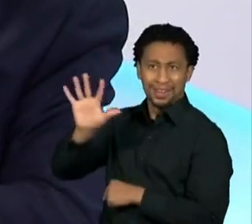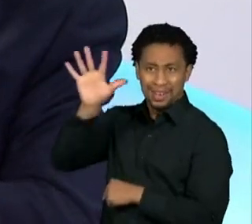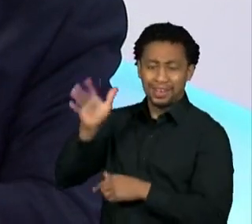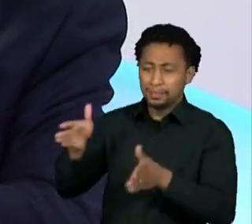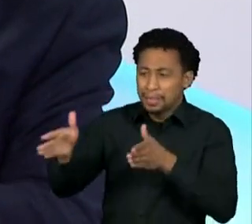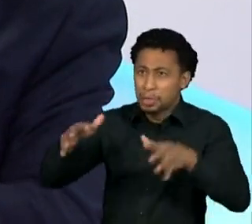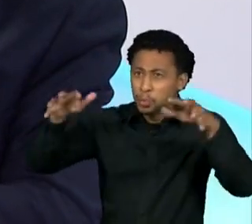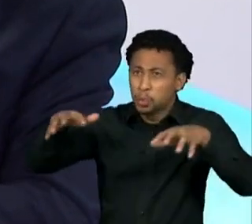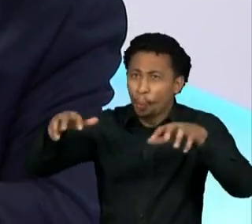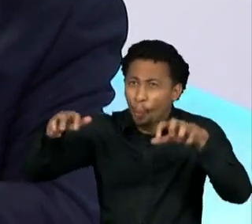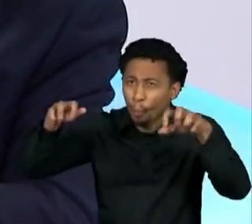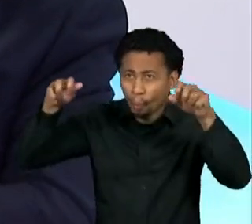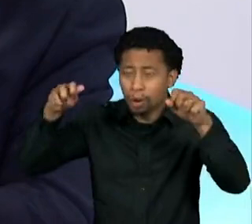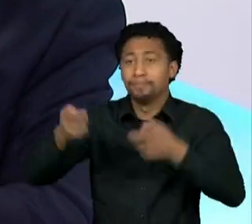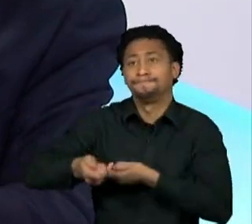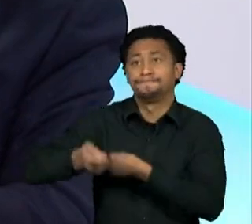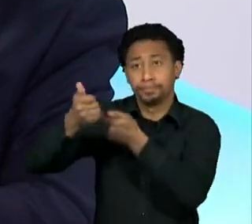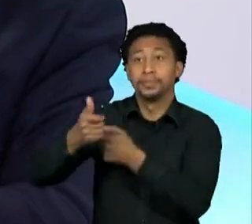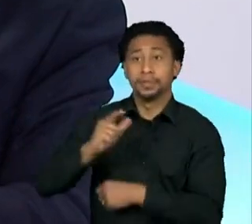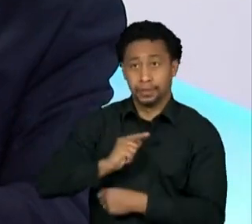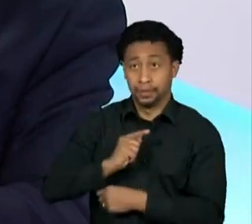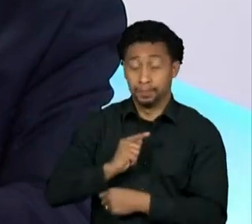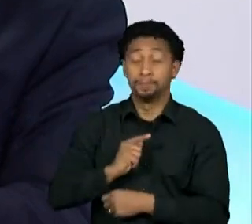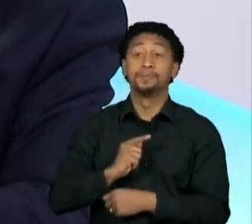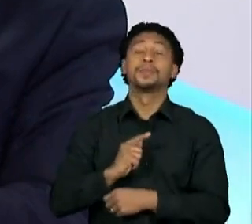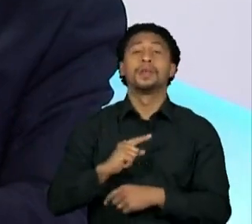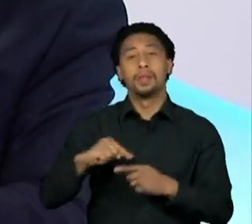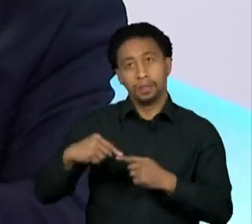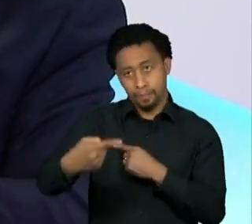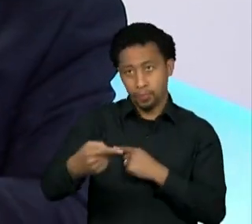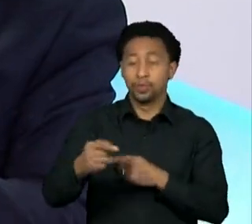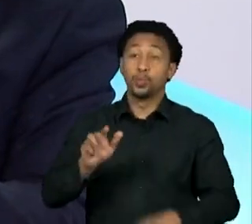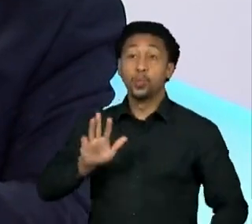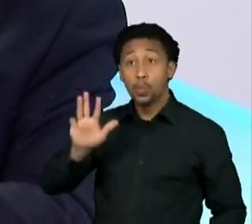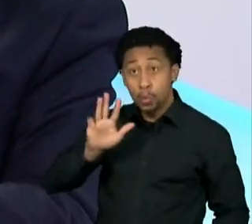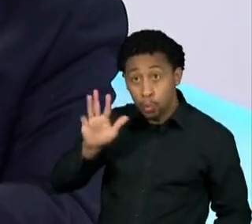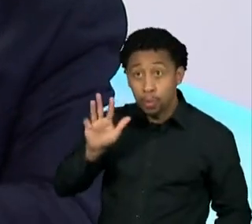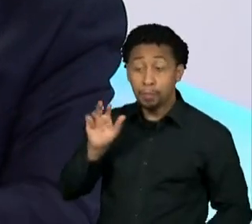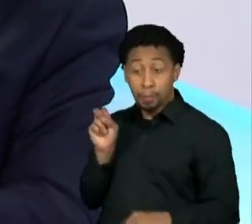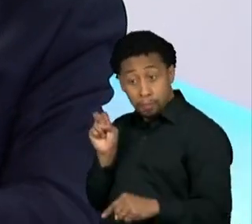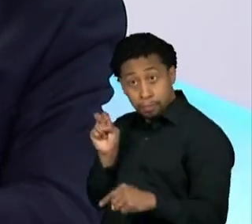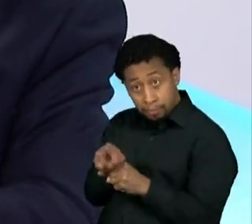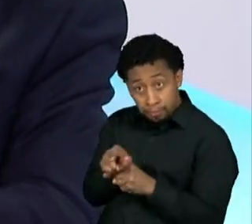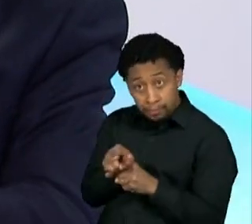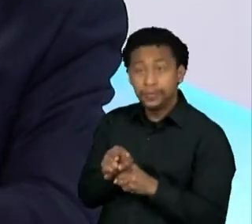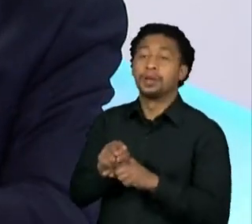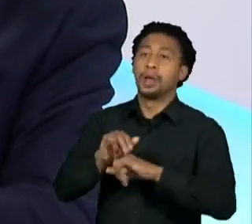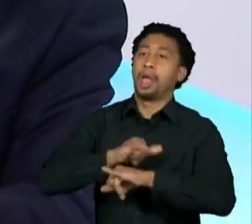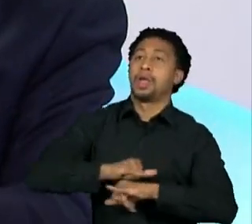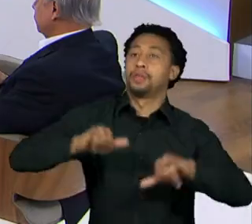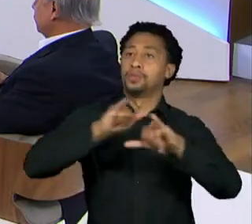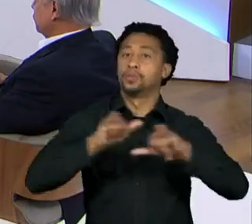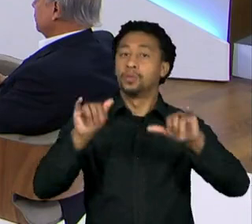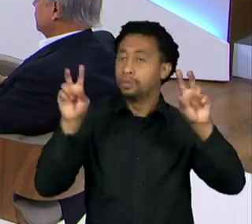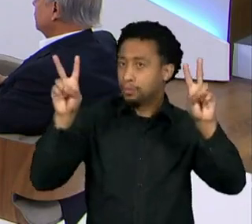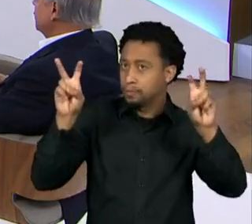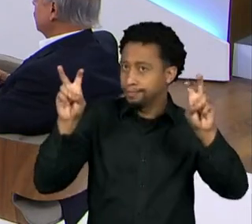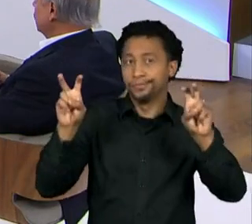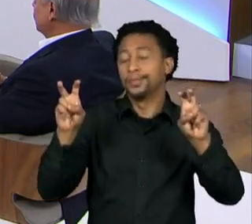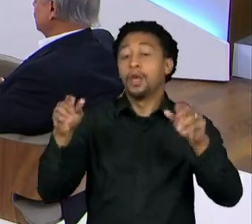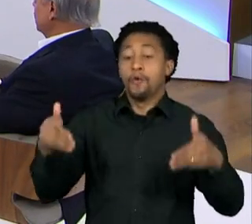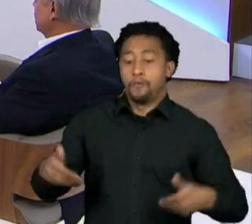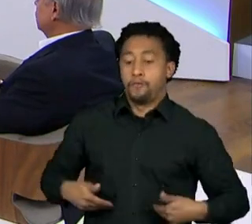o governo Lula quando começou ele começou a ideia do fome Eu quero uma ideia de é um programa muito